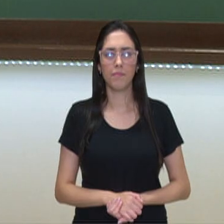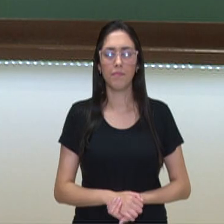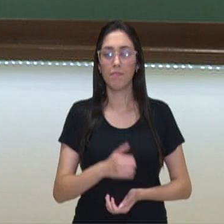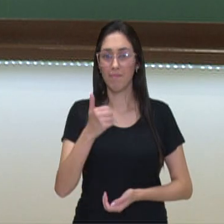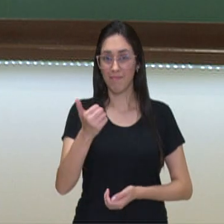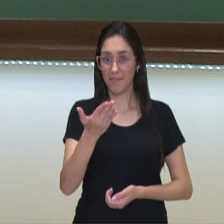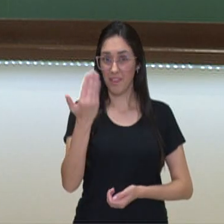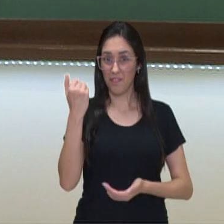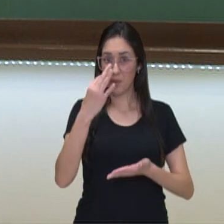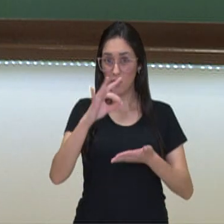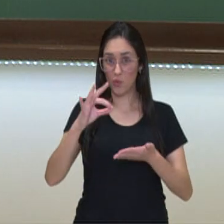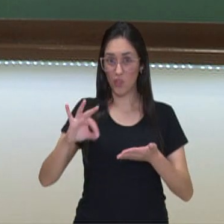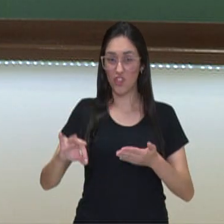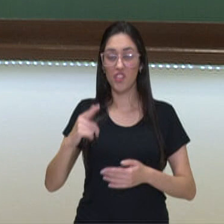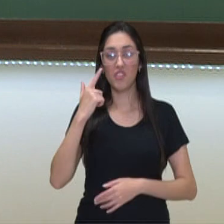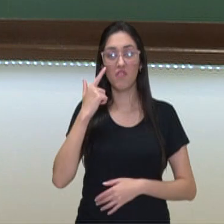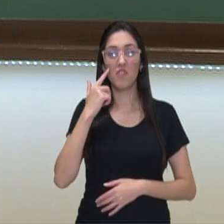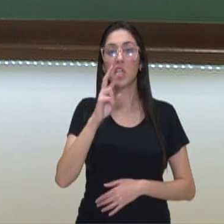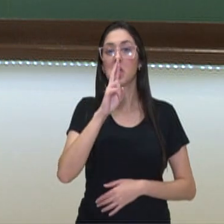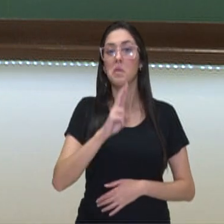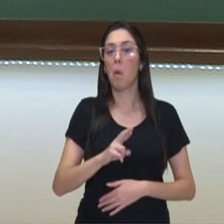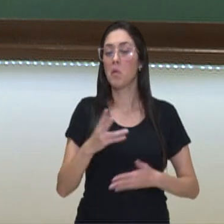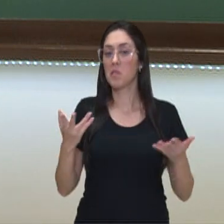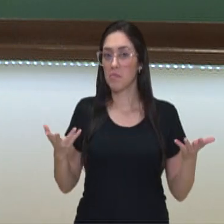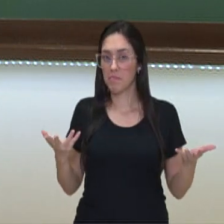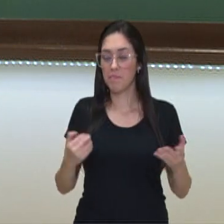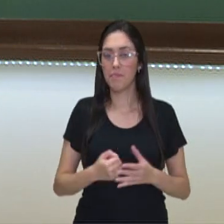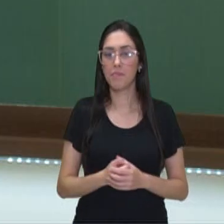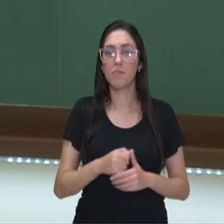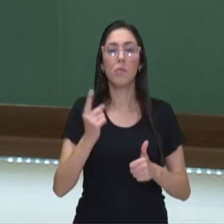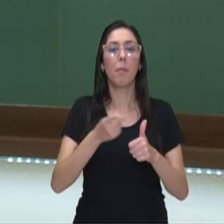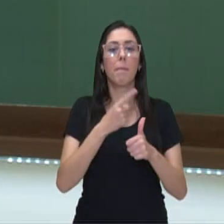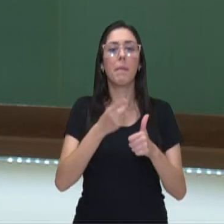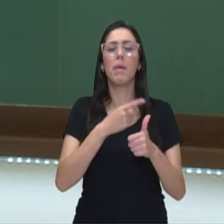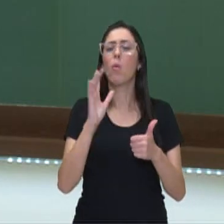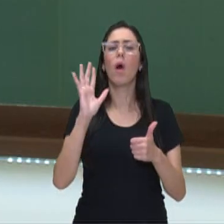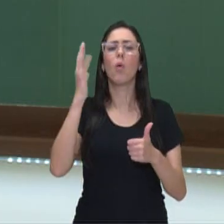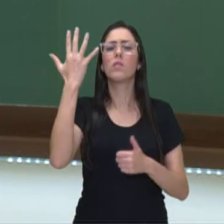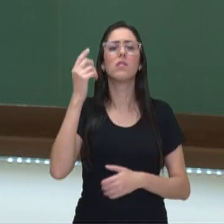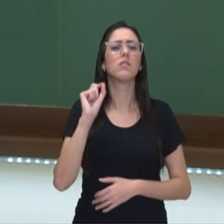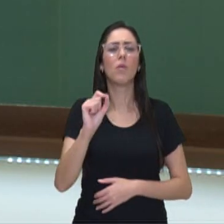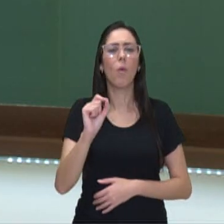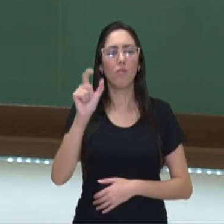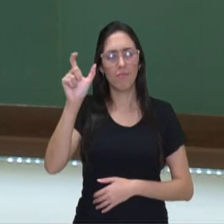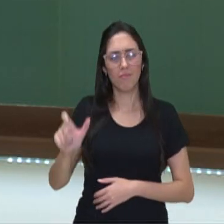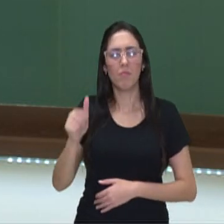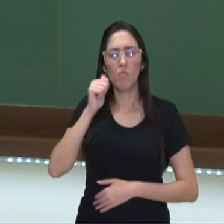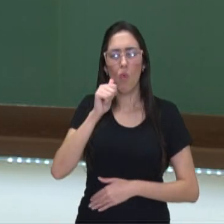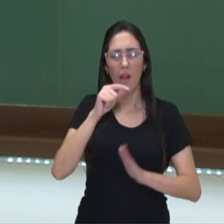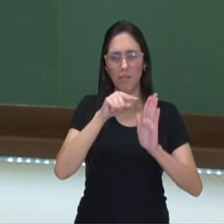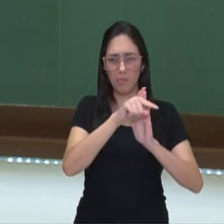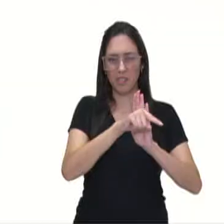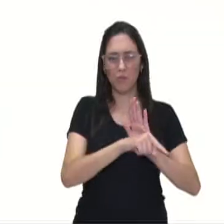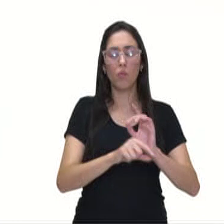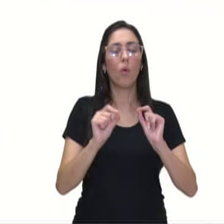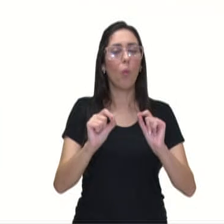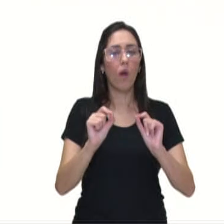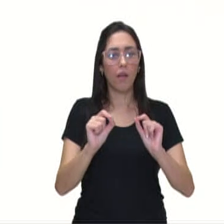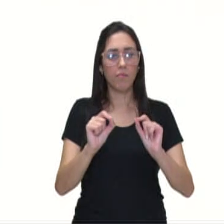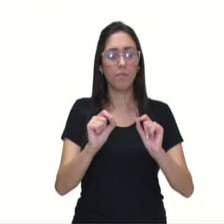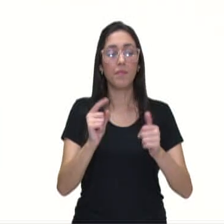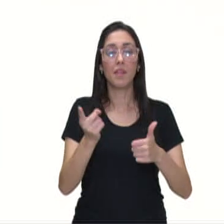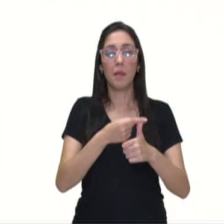Vamos corrigir então? Vamos conferir as respostas de vocês? O primeiro fator que a autora coloca para a gente ali é a expansão